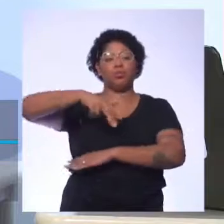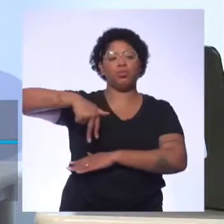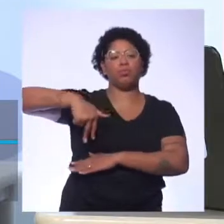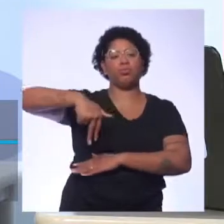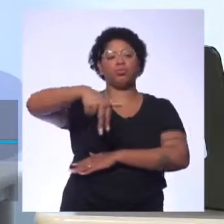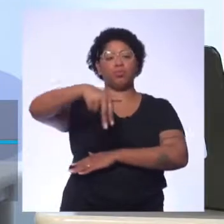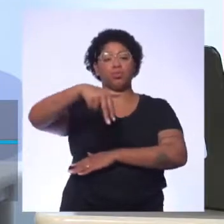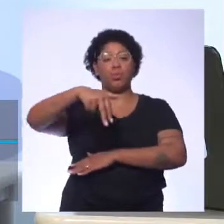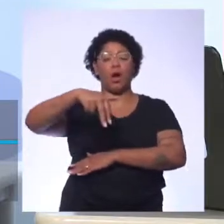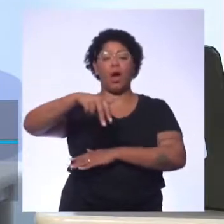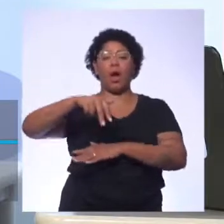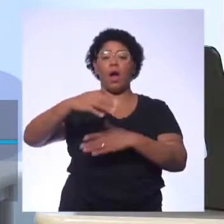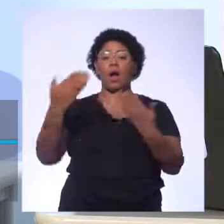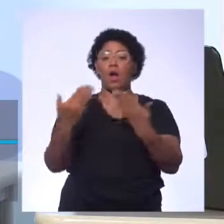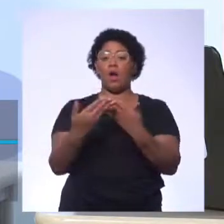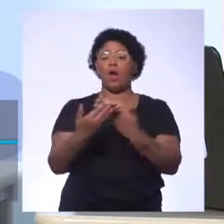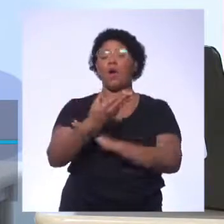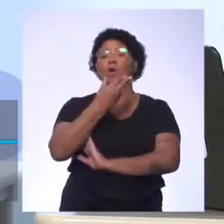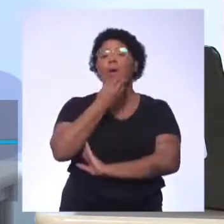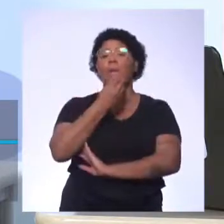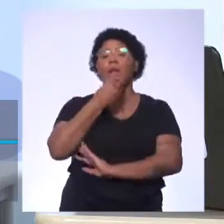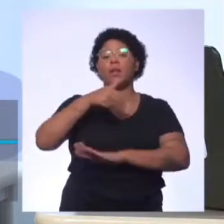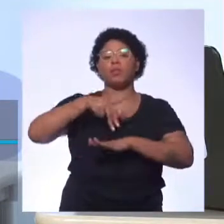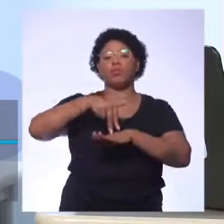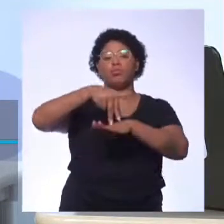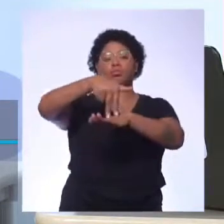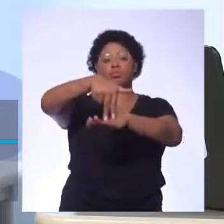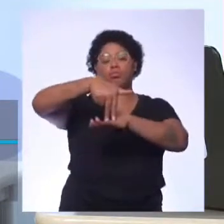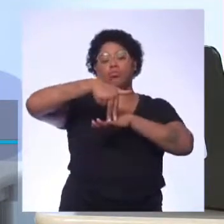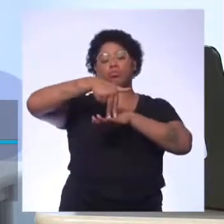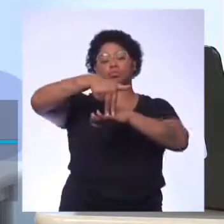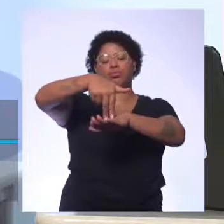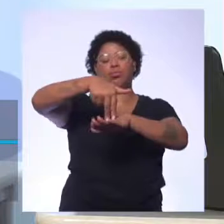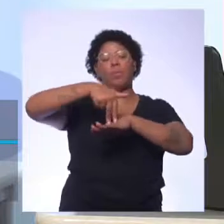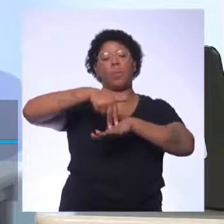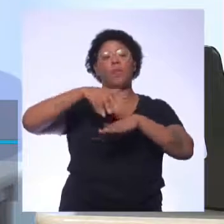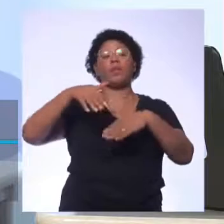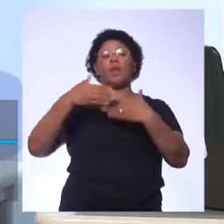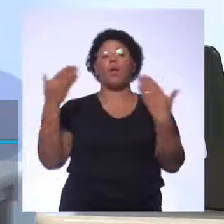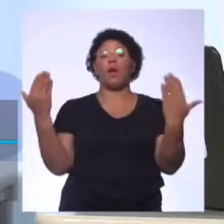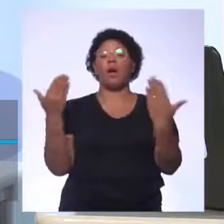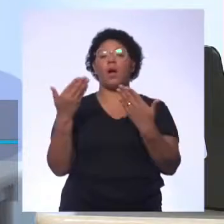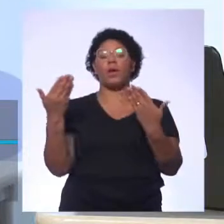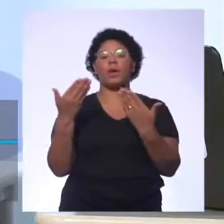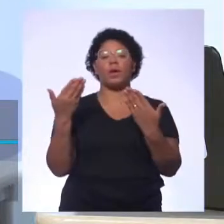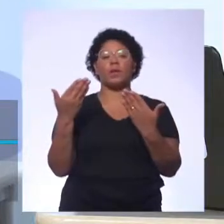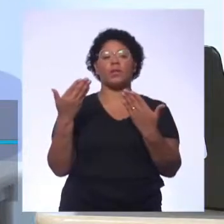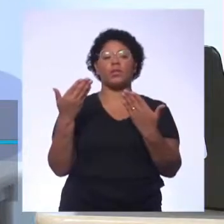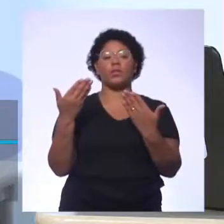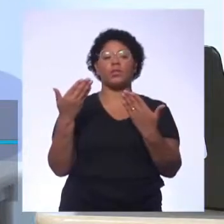de skate. E aqui é interessante também falar para vocês o seguinte, que nós, quando estamos falando do